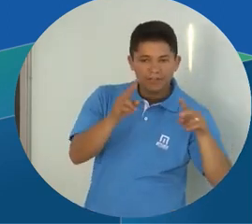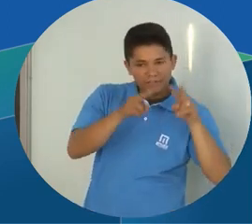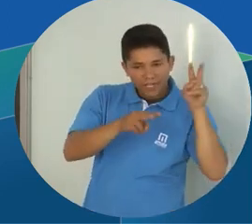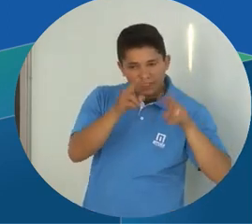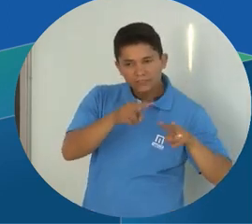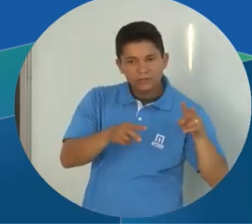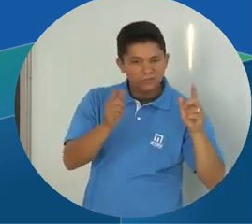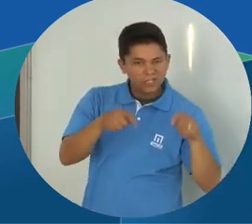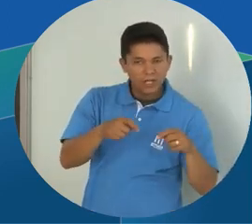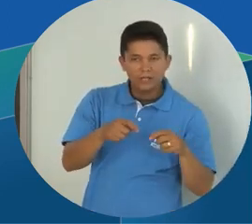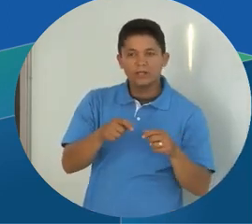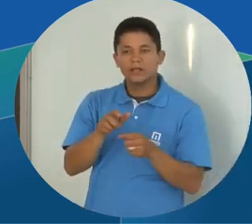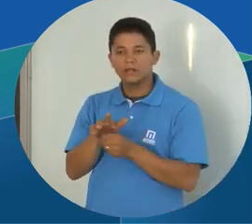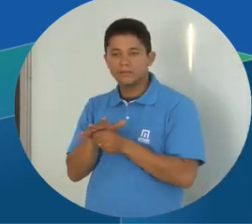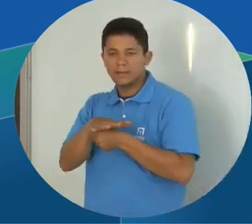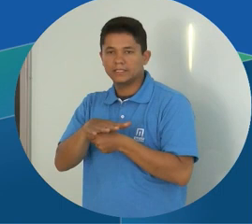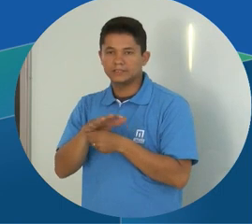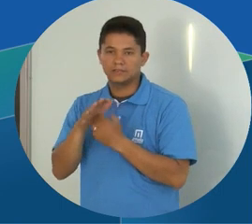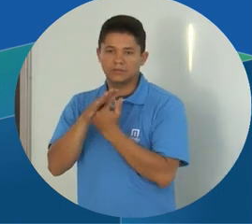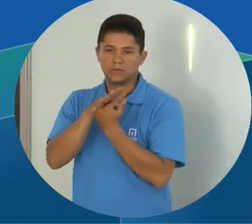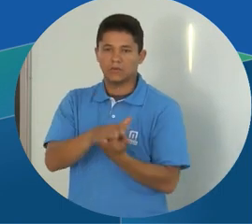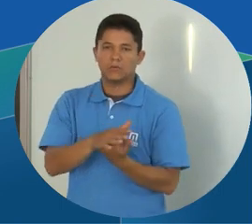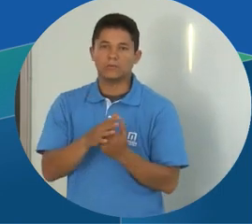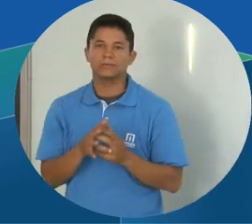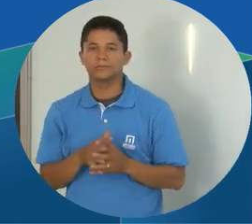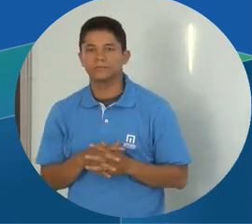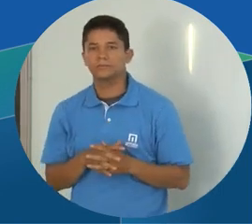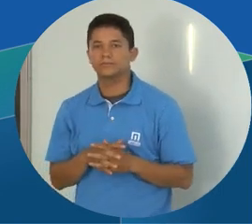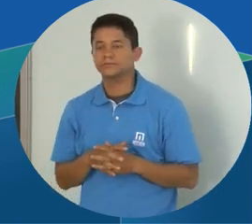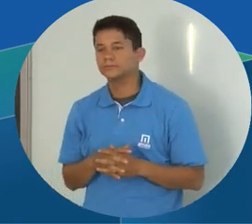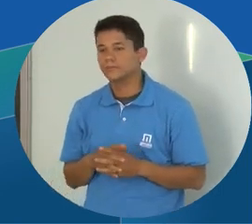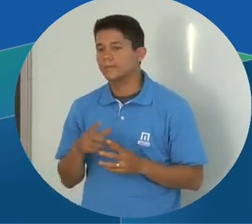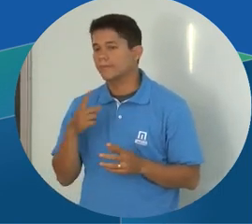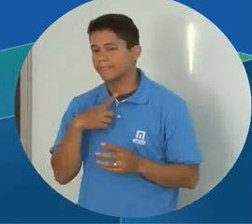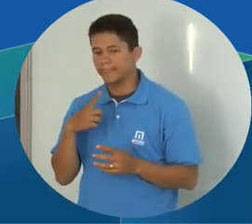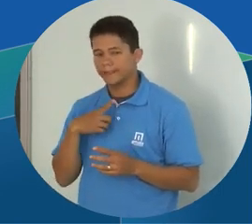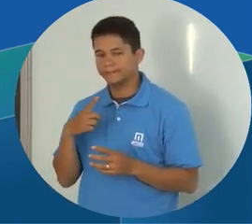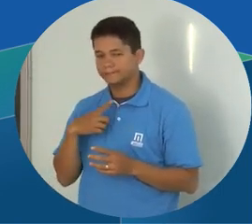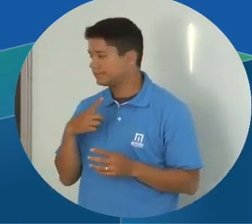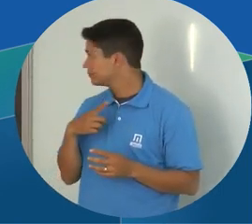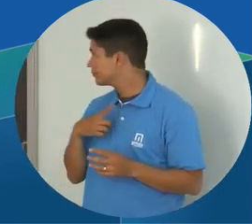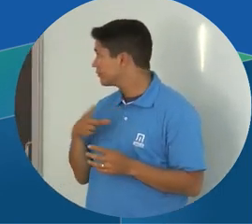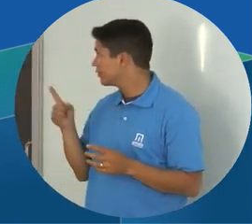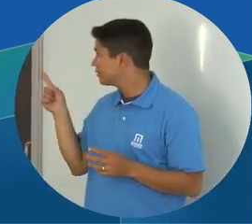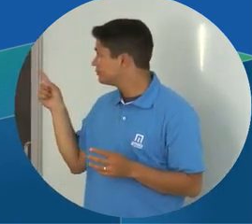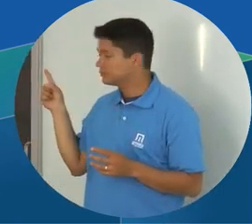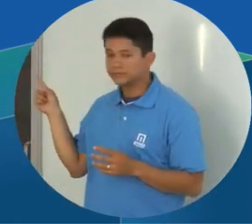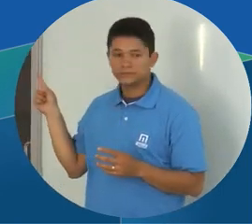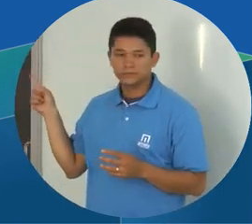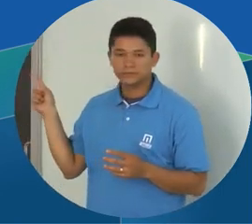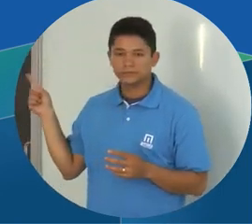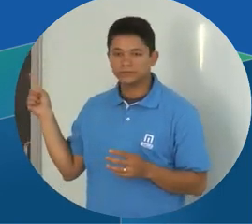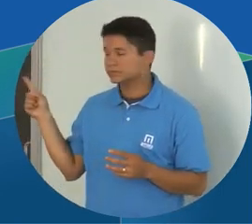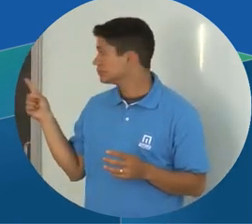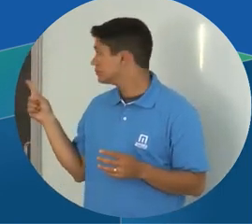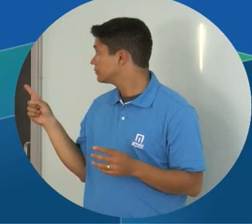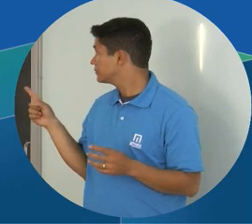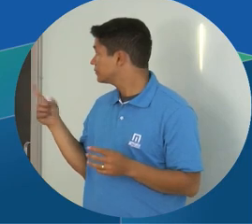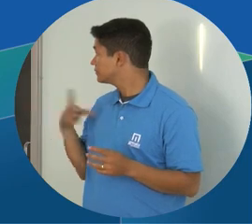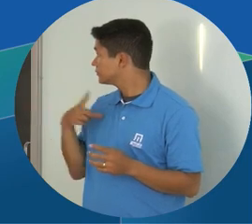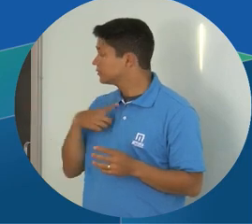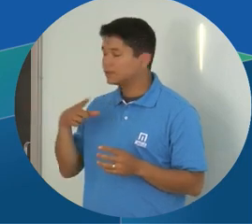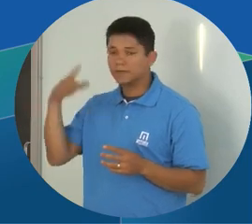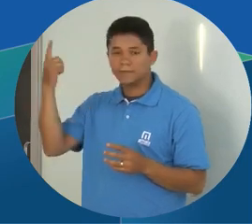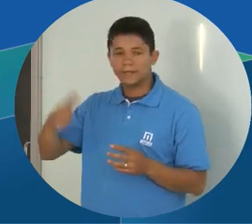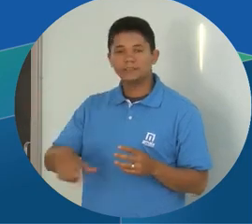massa. Aqui são outros dois exemplos aí de uma barragem bem menor, daqui de em torno de 8 a 10 metros, que sofreu reforço. E esse aqui um